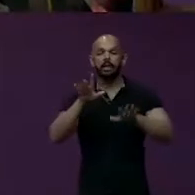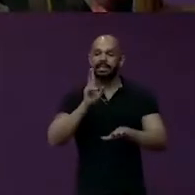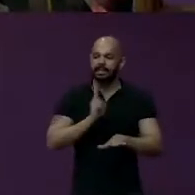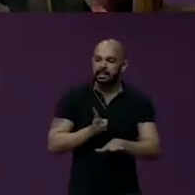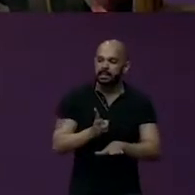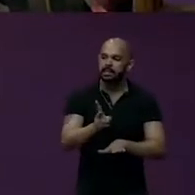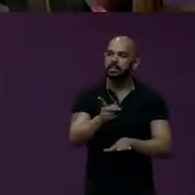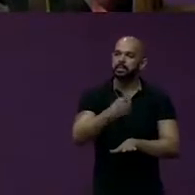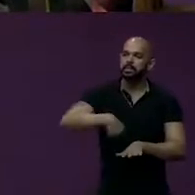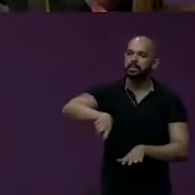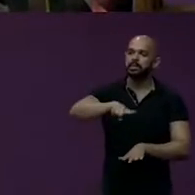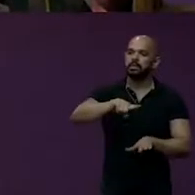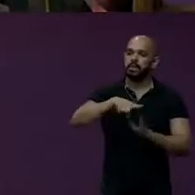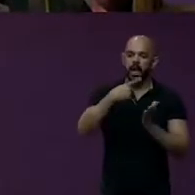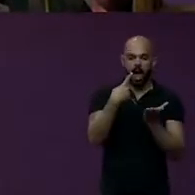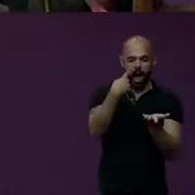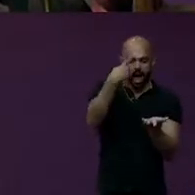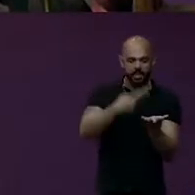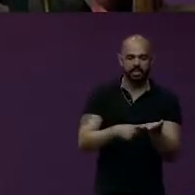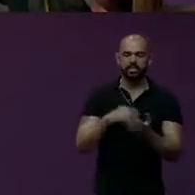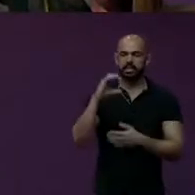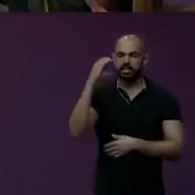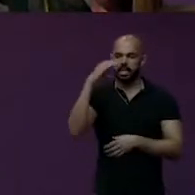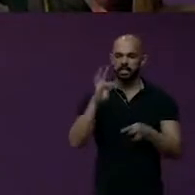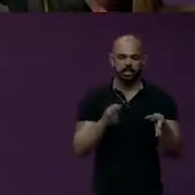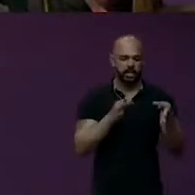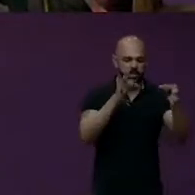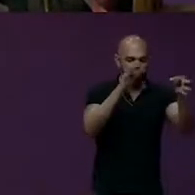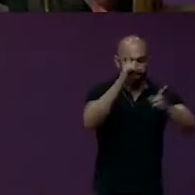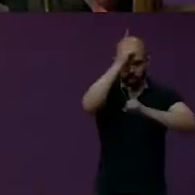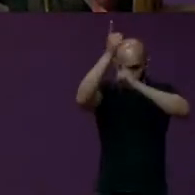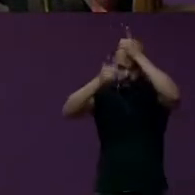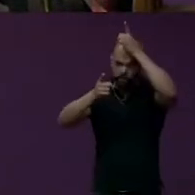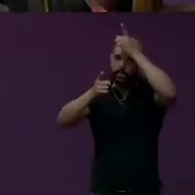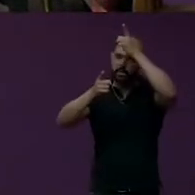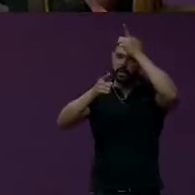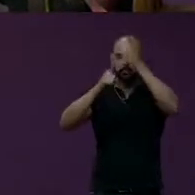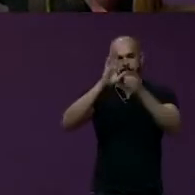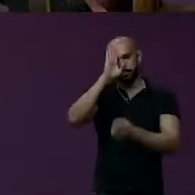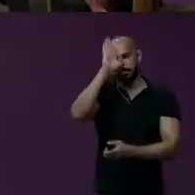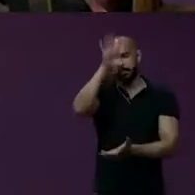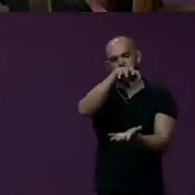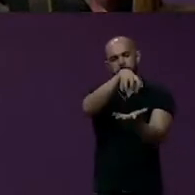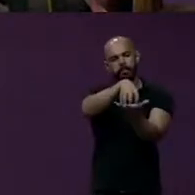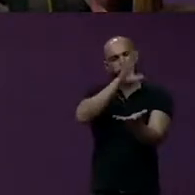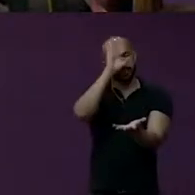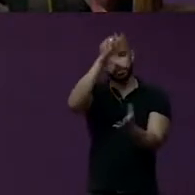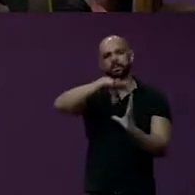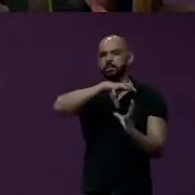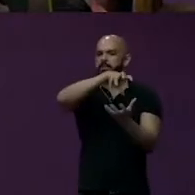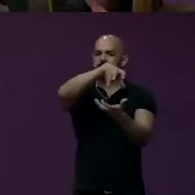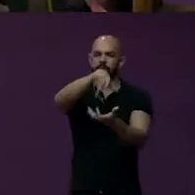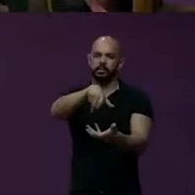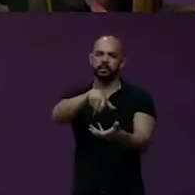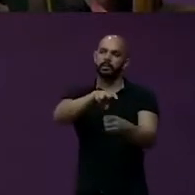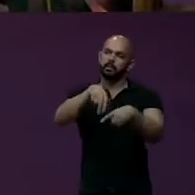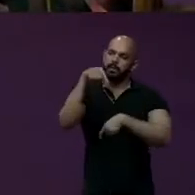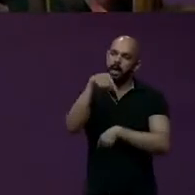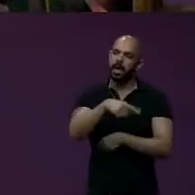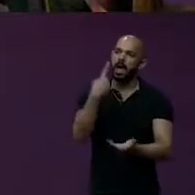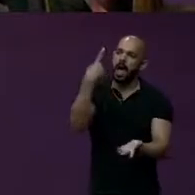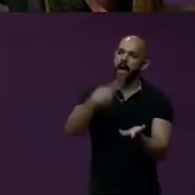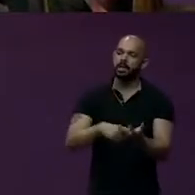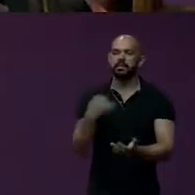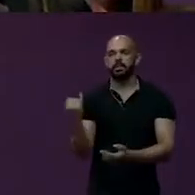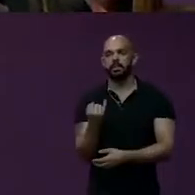vez mais a agenda de ciência, tecnologia e inovação, ela é central no contexto internacional, porque ela é uma